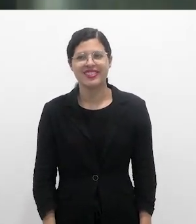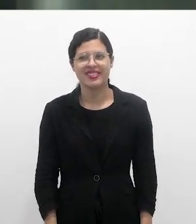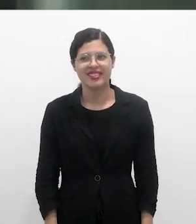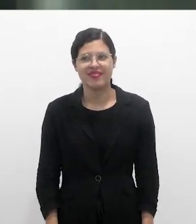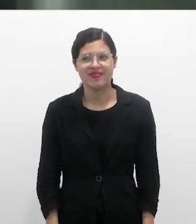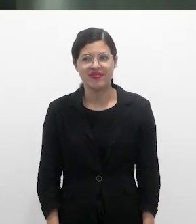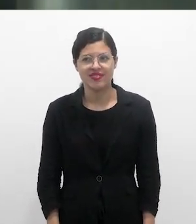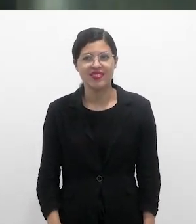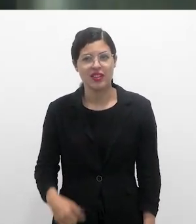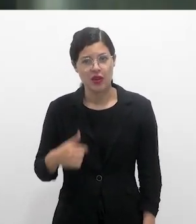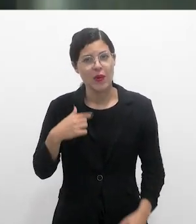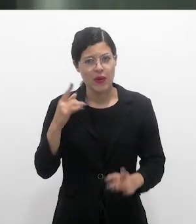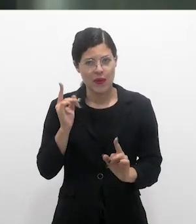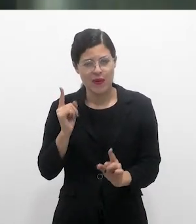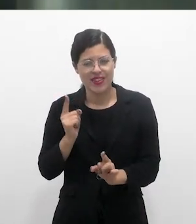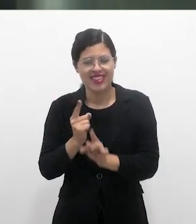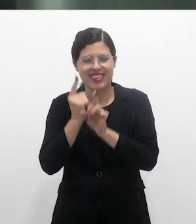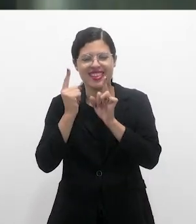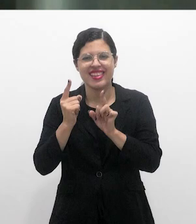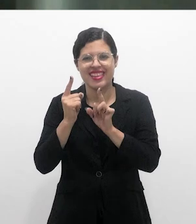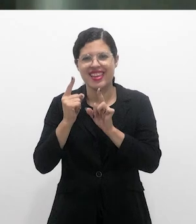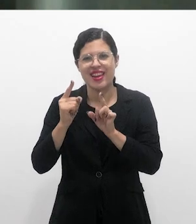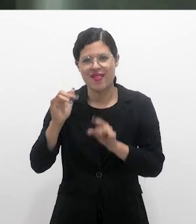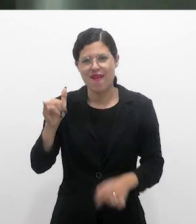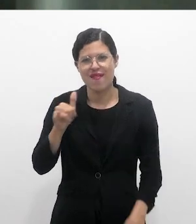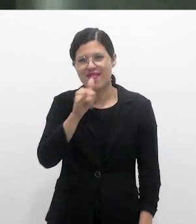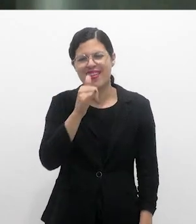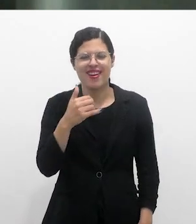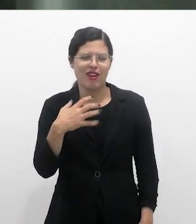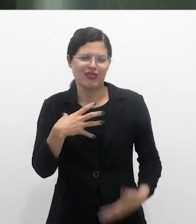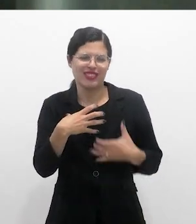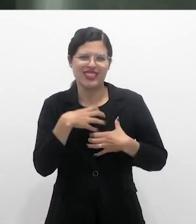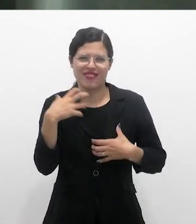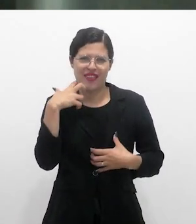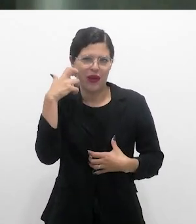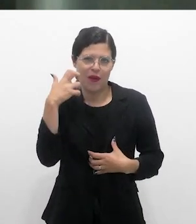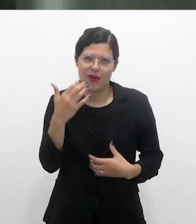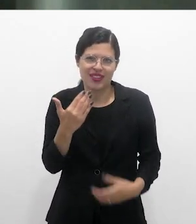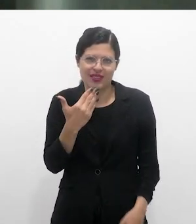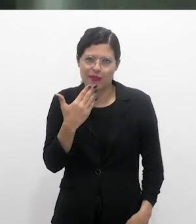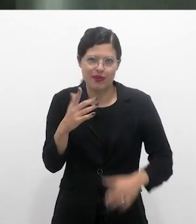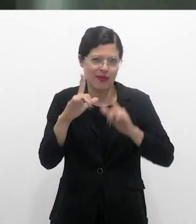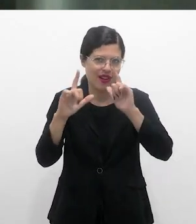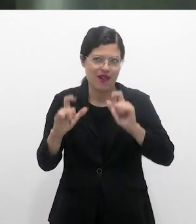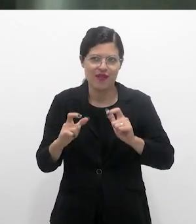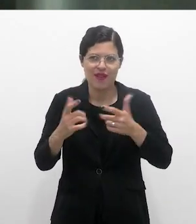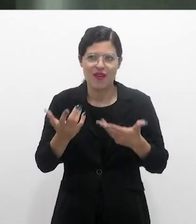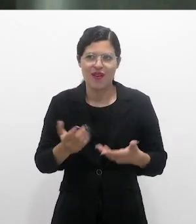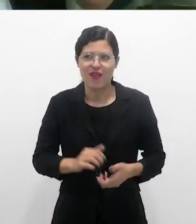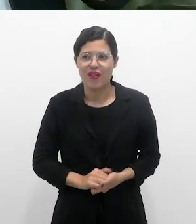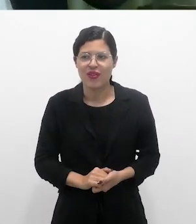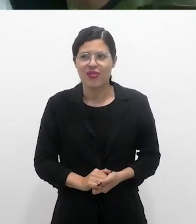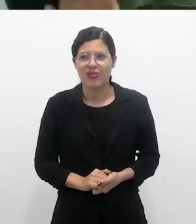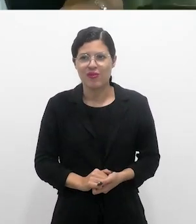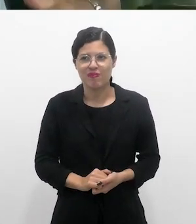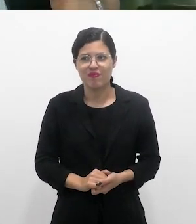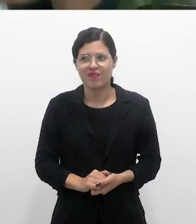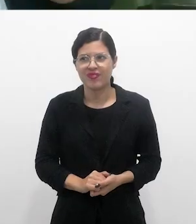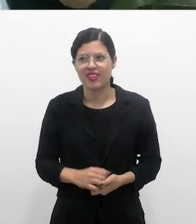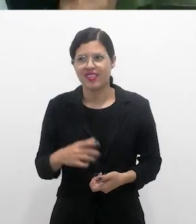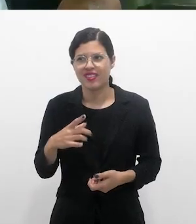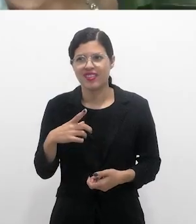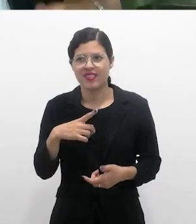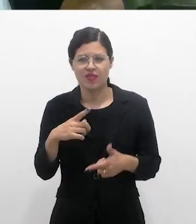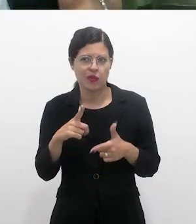eu tive com ele no avião, fiquei com vergonha, né, de pedir para tirar uma foto. Esperei alguém, aí ele teve